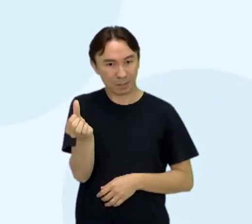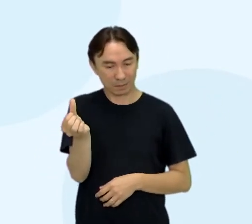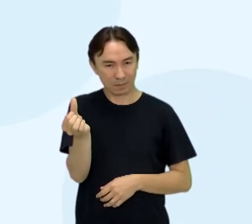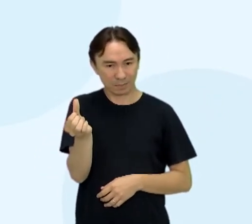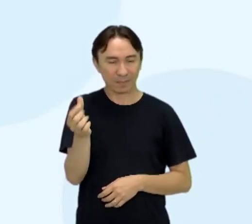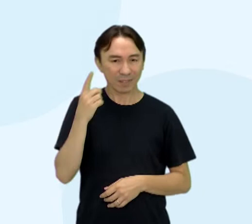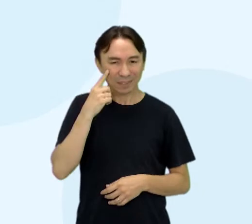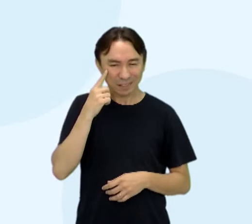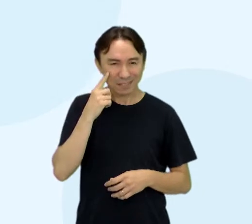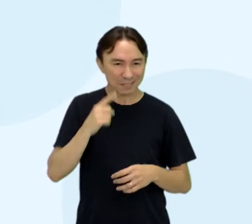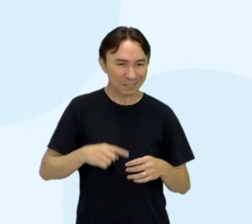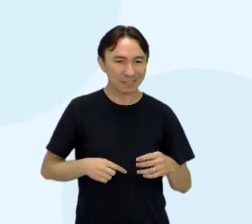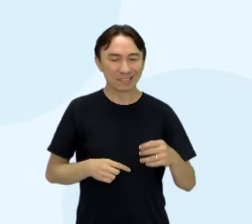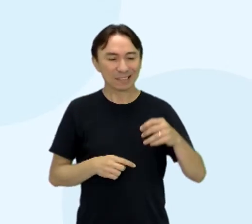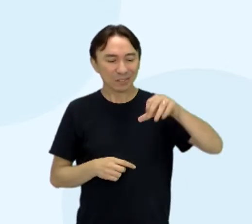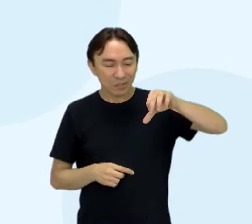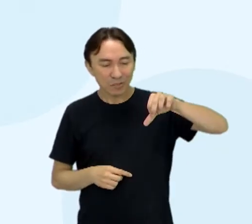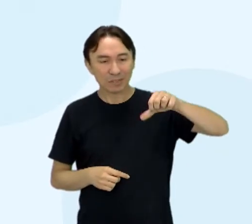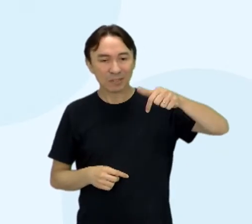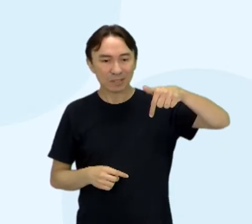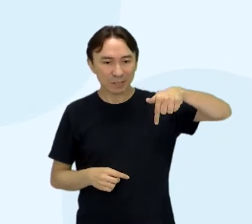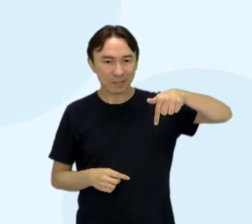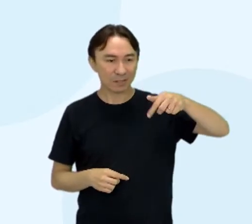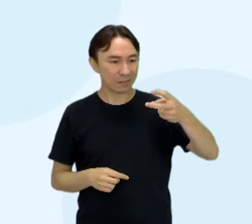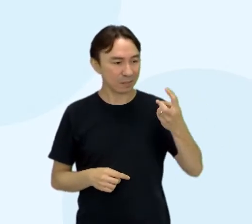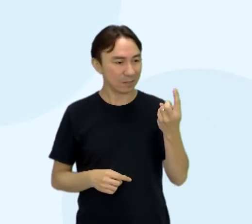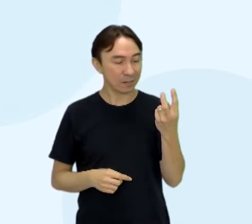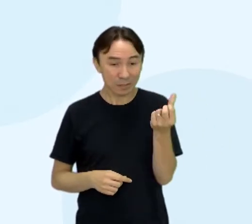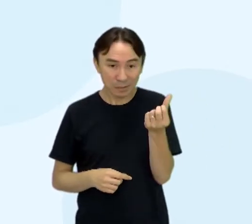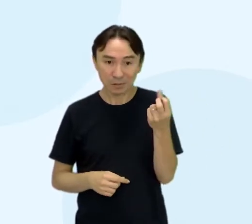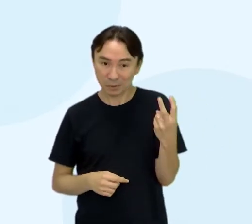entre esses dois valores aqui nos dá